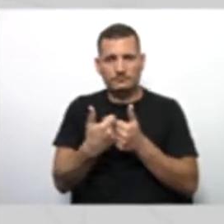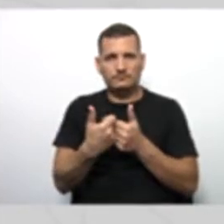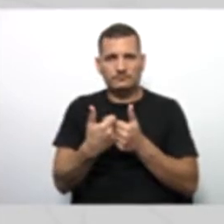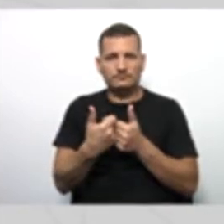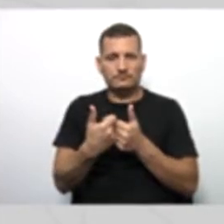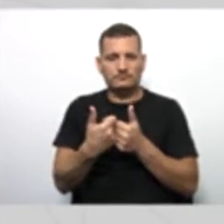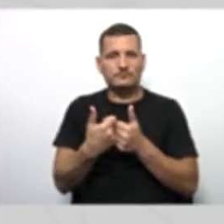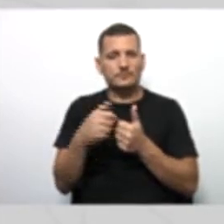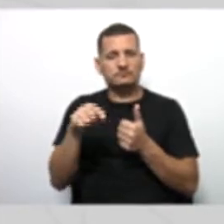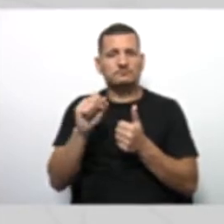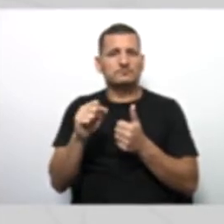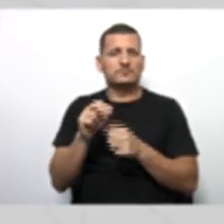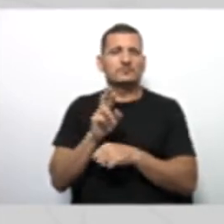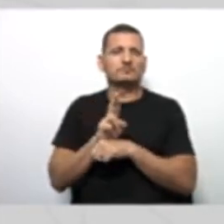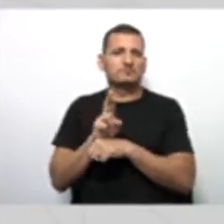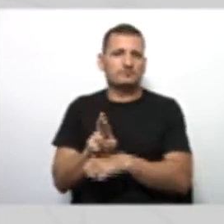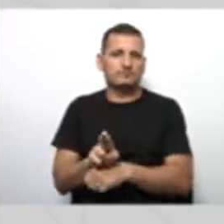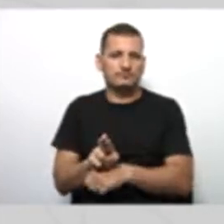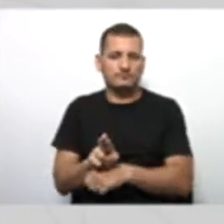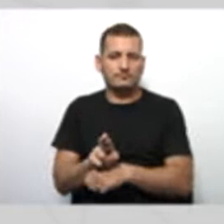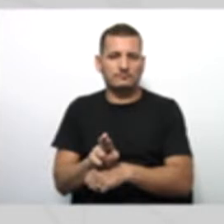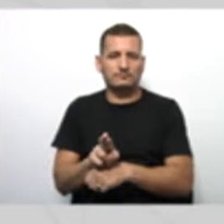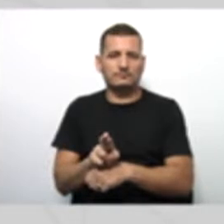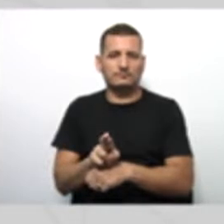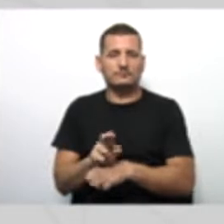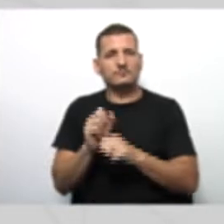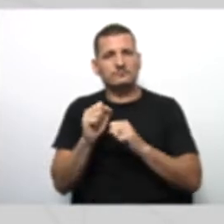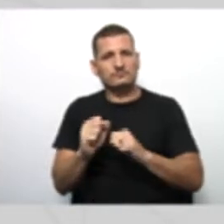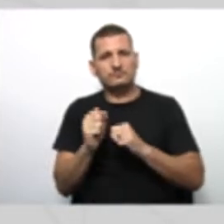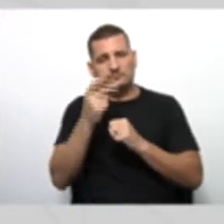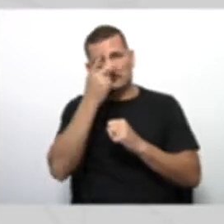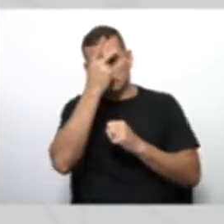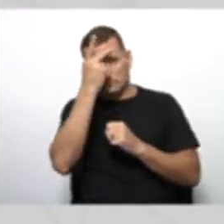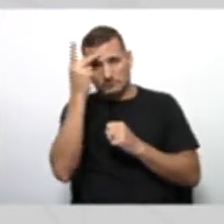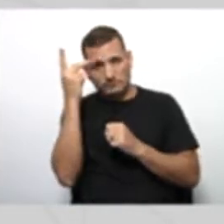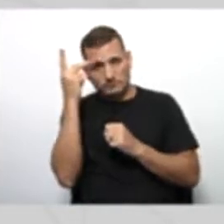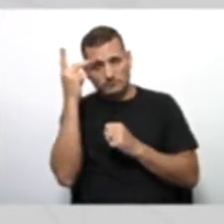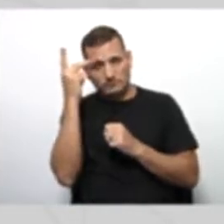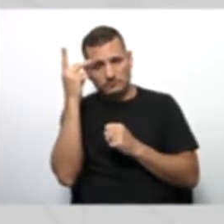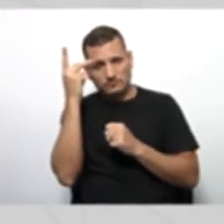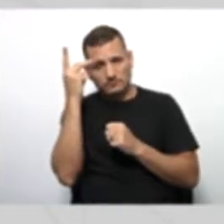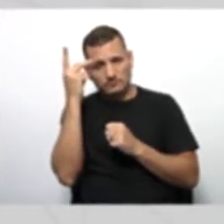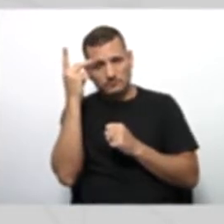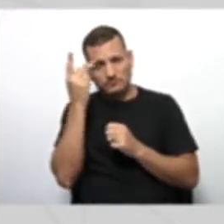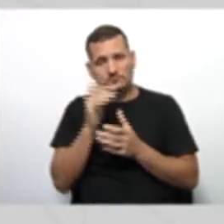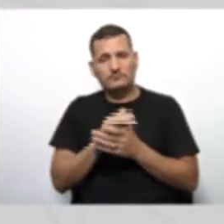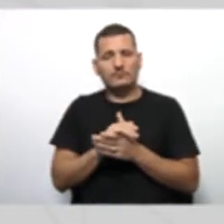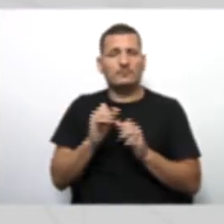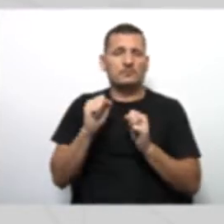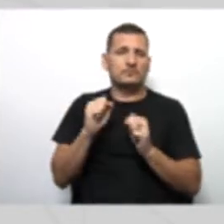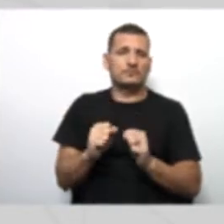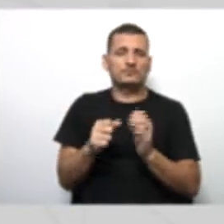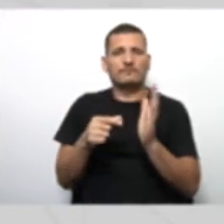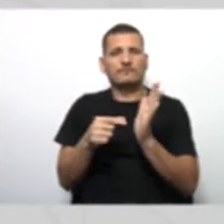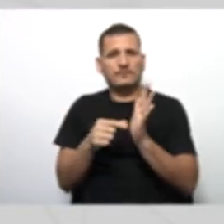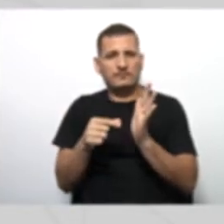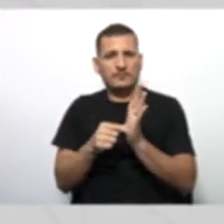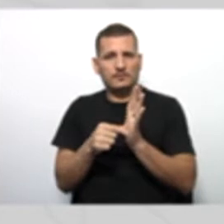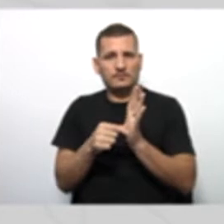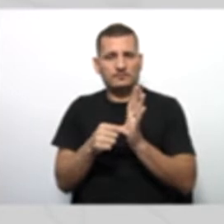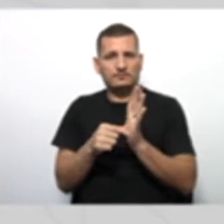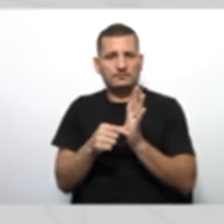ser recursos, ok? Pode ser pessoas, podem ser ferramentas tecnológicas,